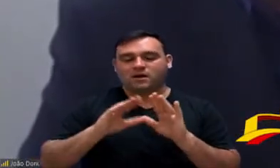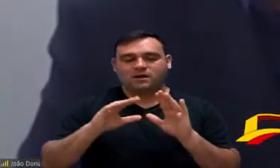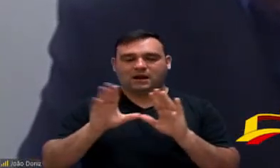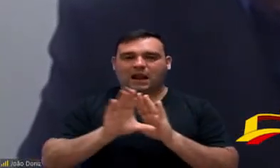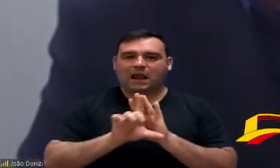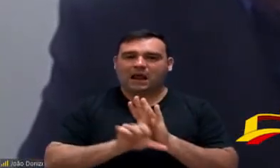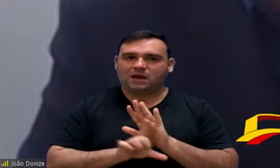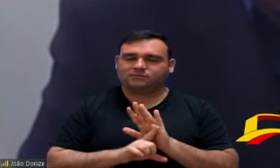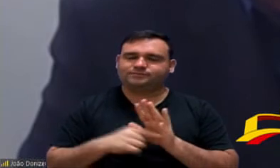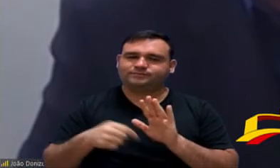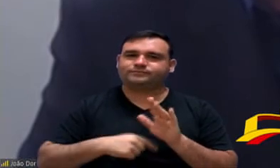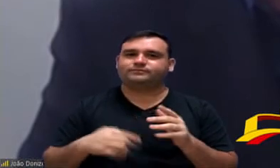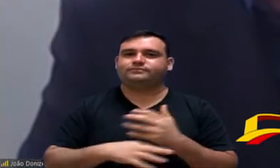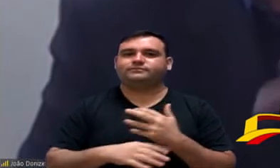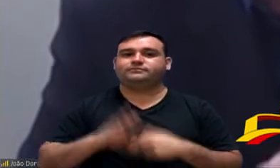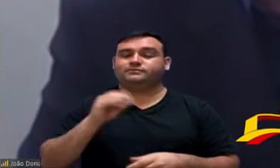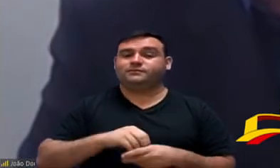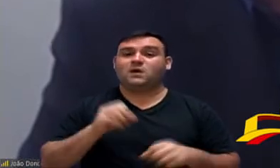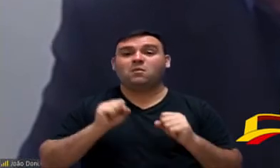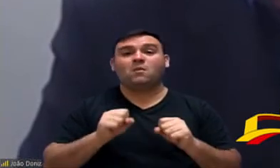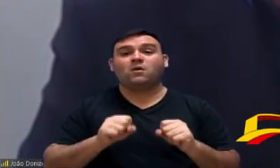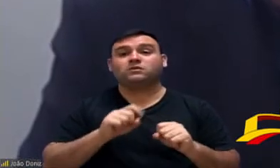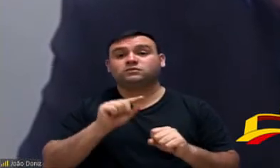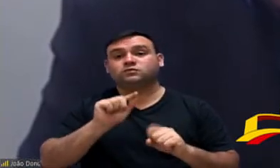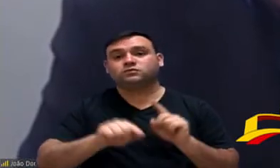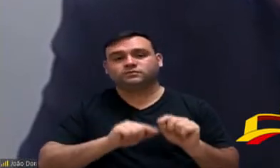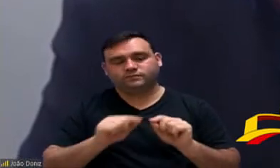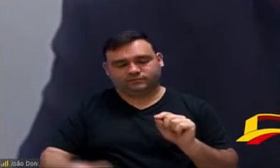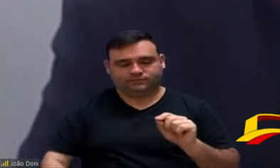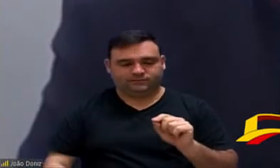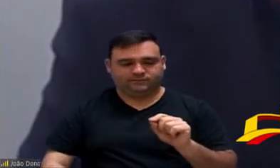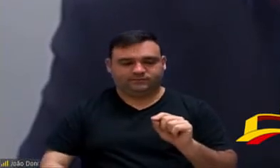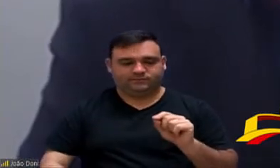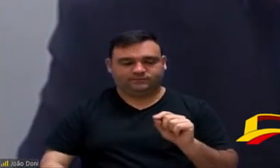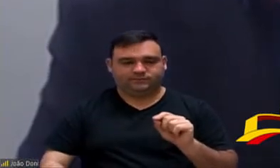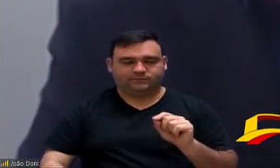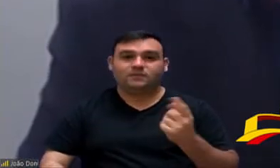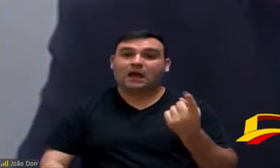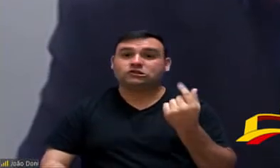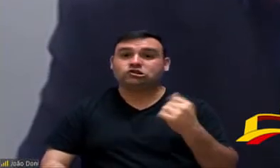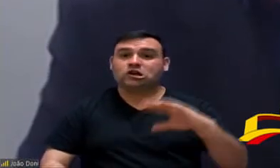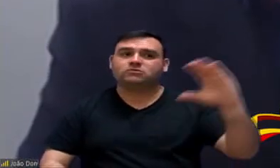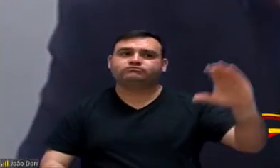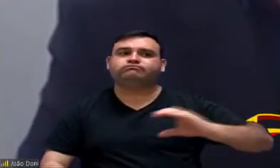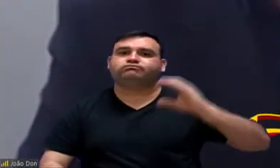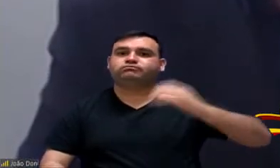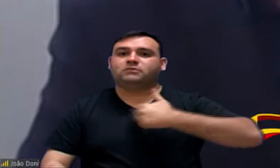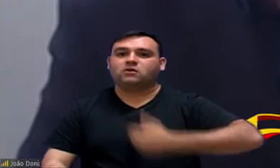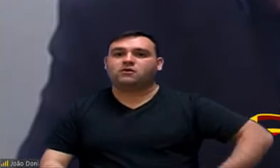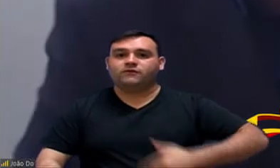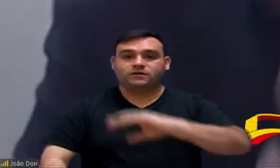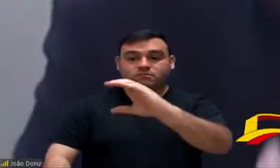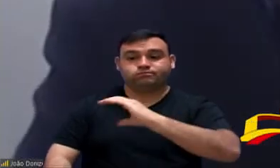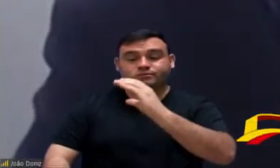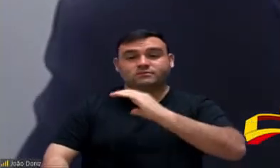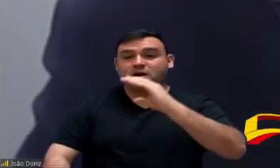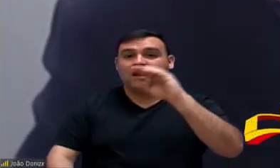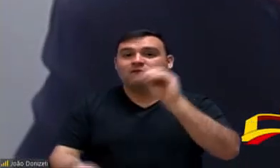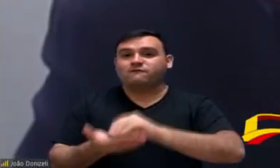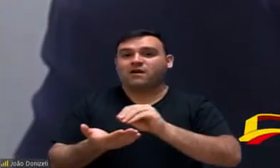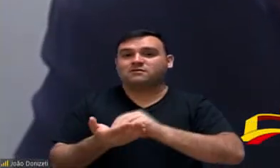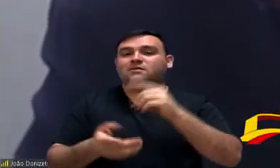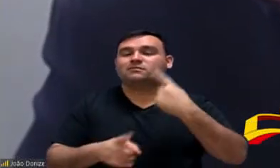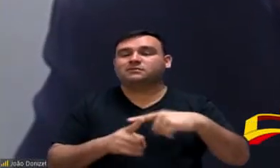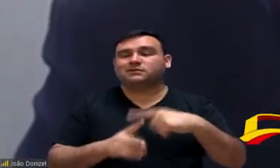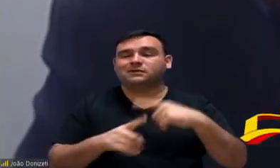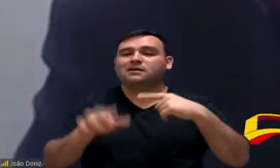legislação municipal, pode representar a deixar de vir recursos para o município de Sorocaba, ligado a